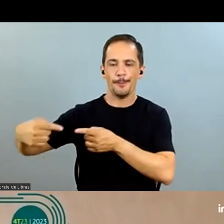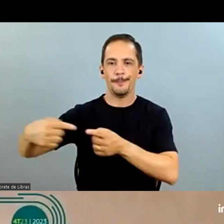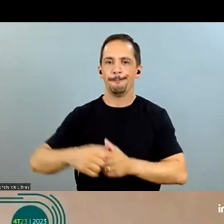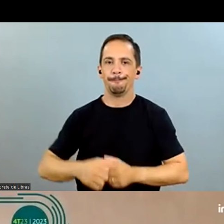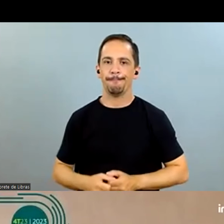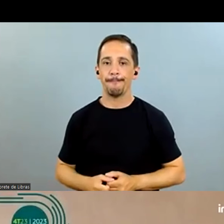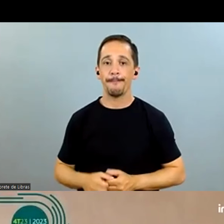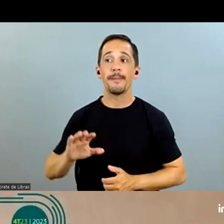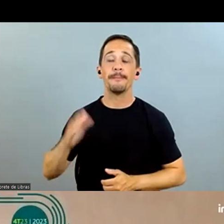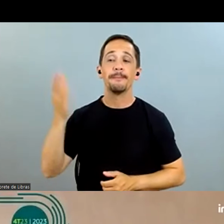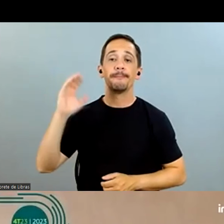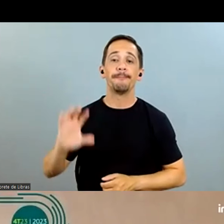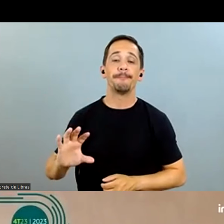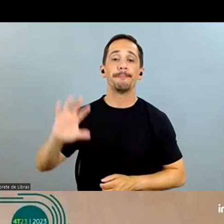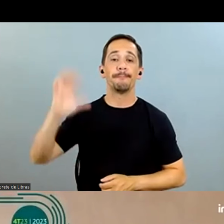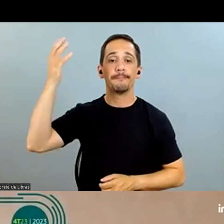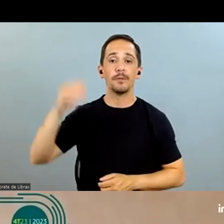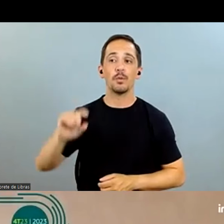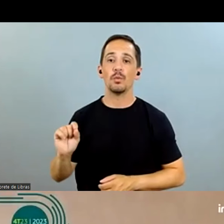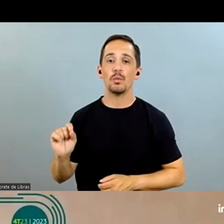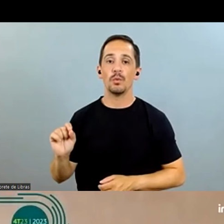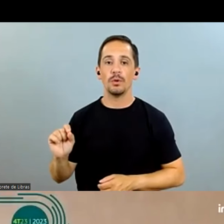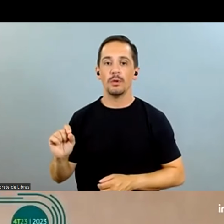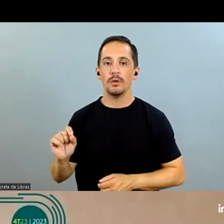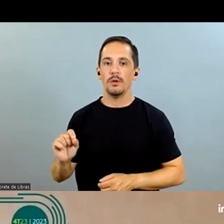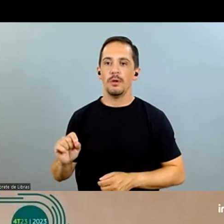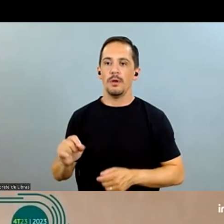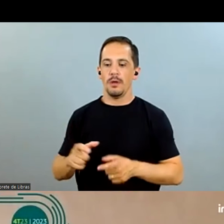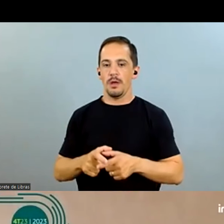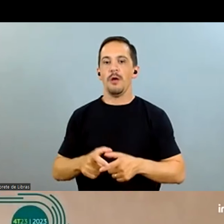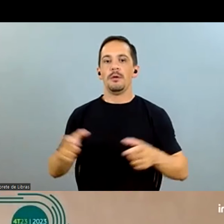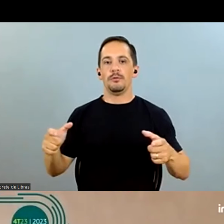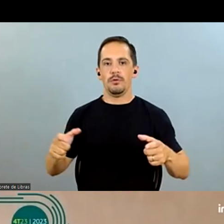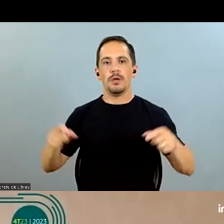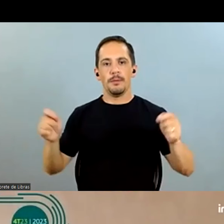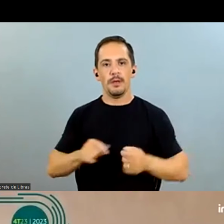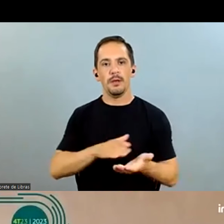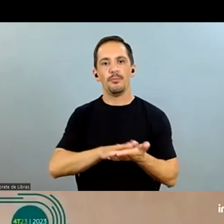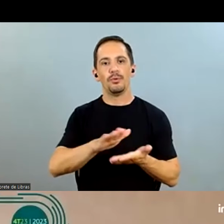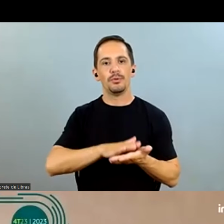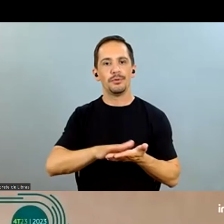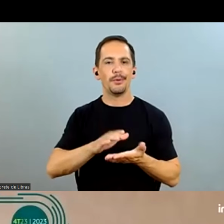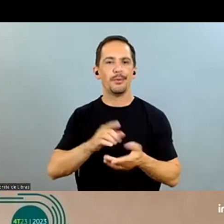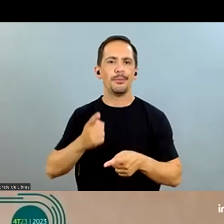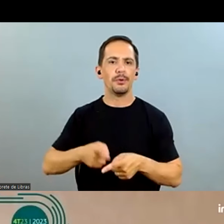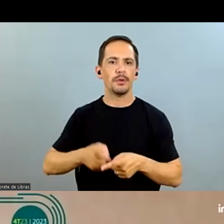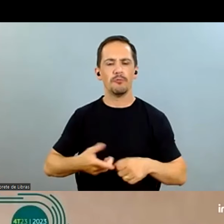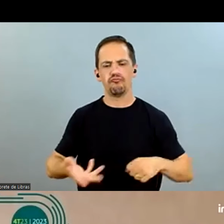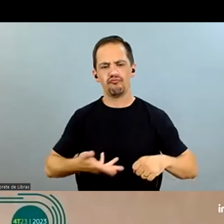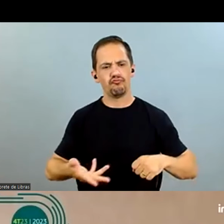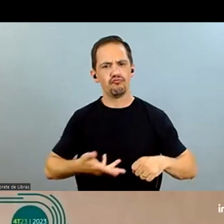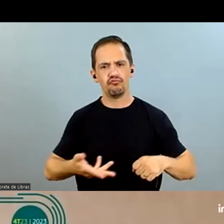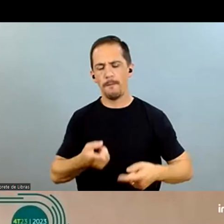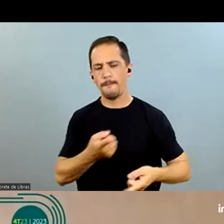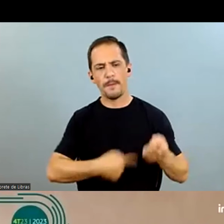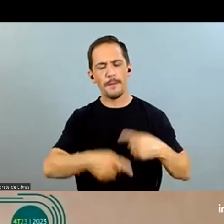que ouve no setor é o aumento de novas capacidades por conta do do do excelente desempenho que o setor tem tido nos últimos